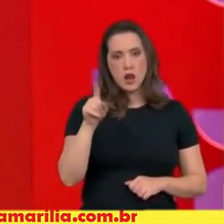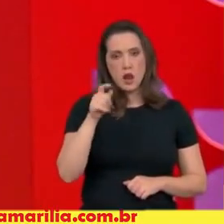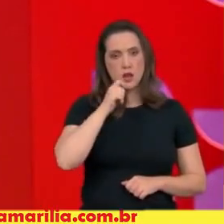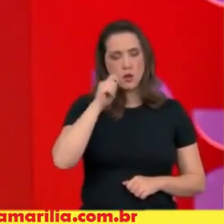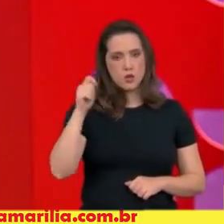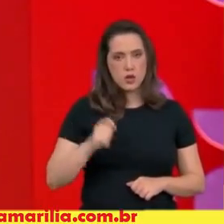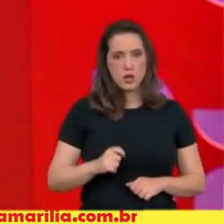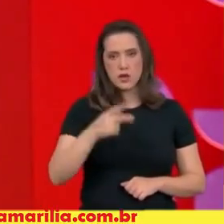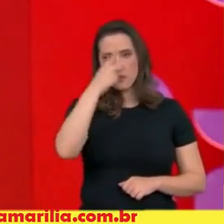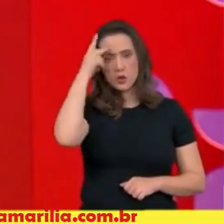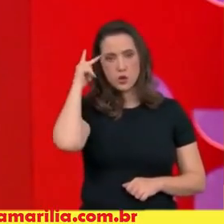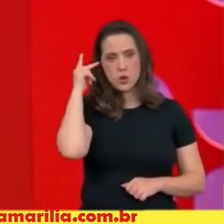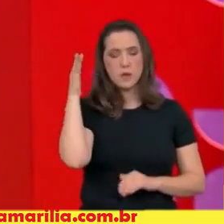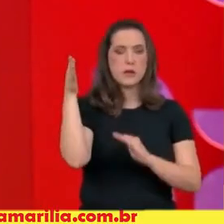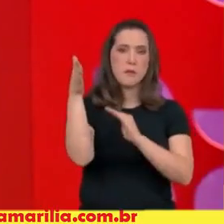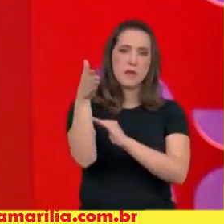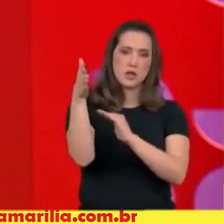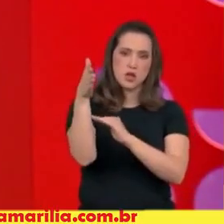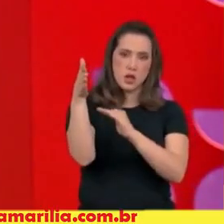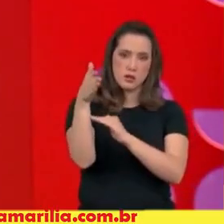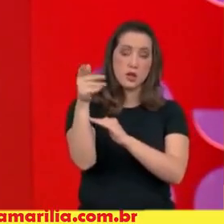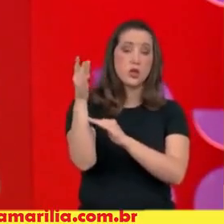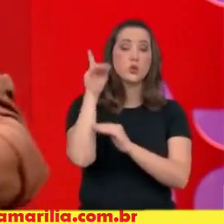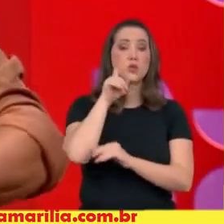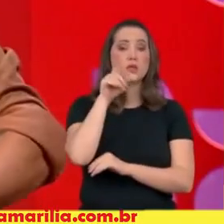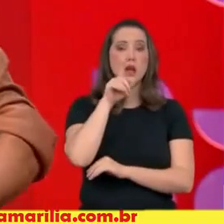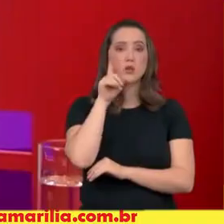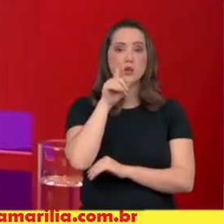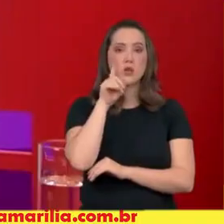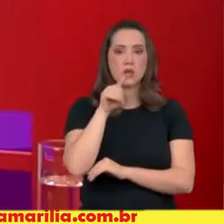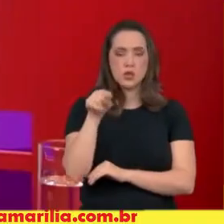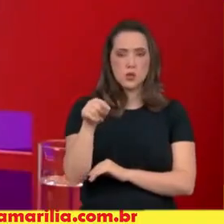Sim. né? Foram flagrados no meio da praça lá, o pessoal que entende... Flagrado não,